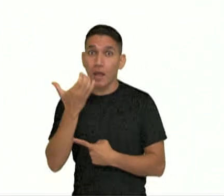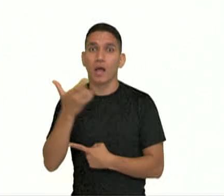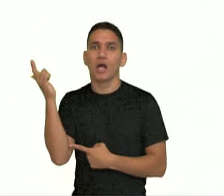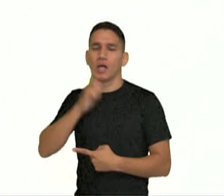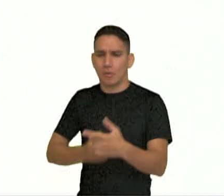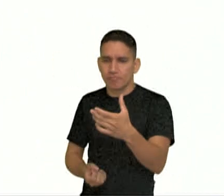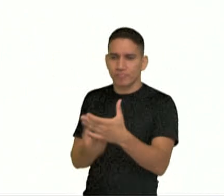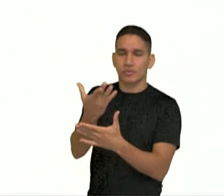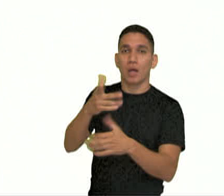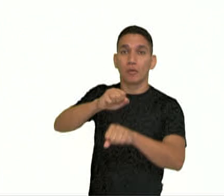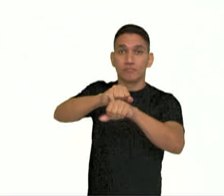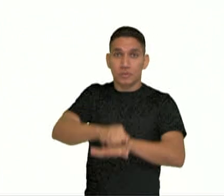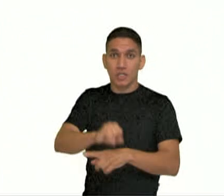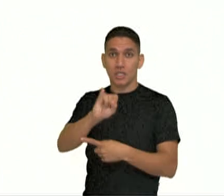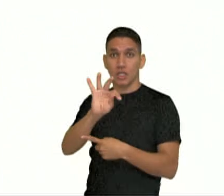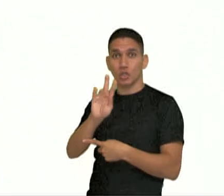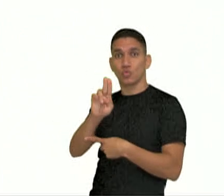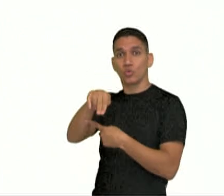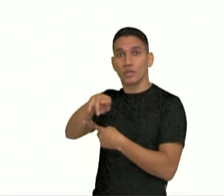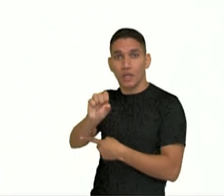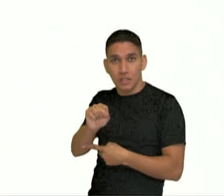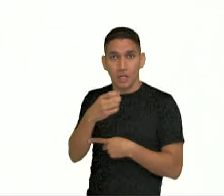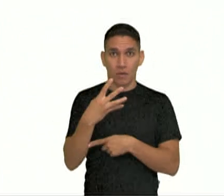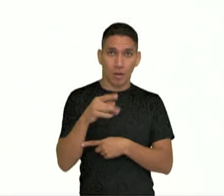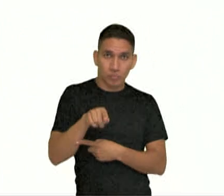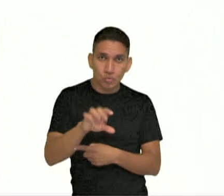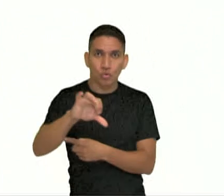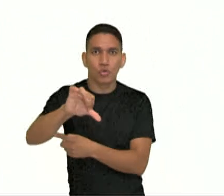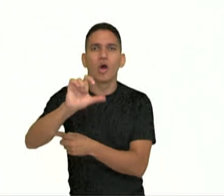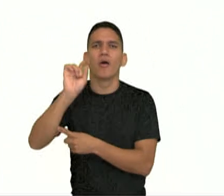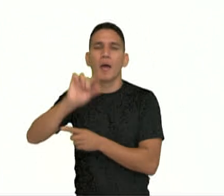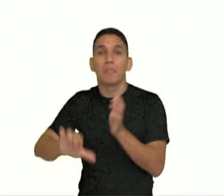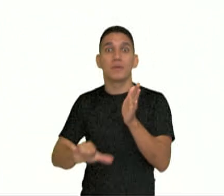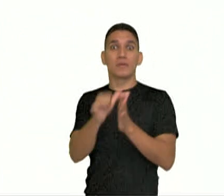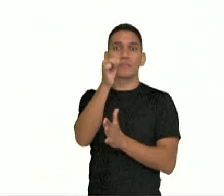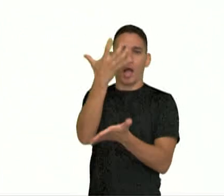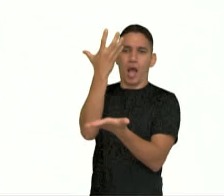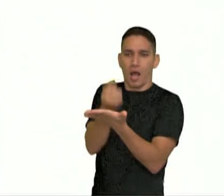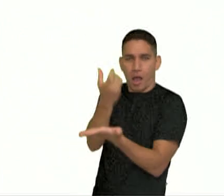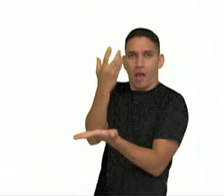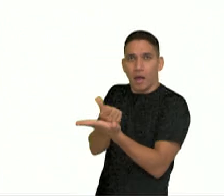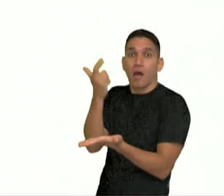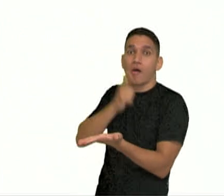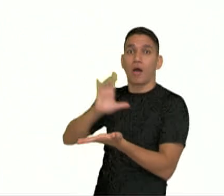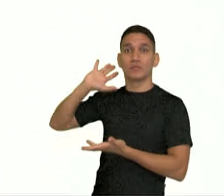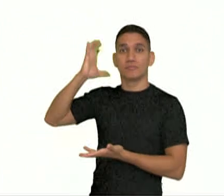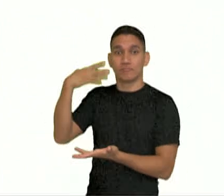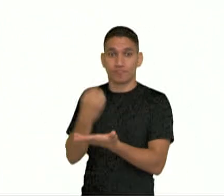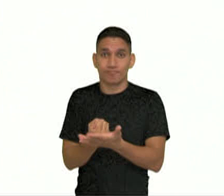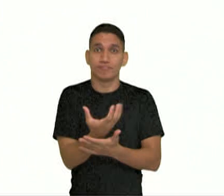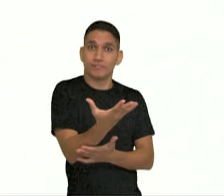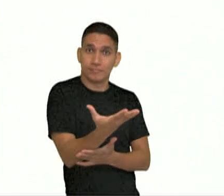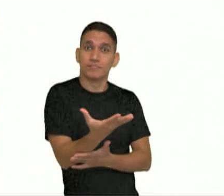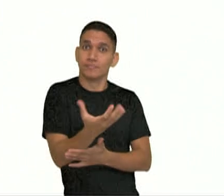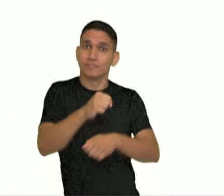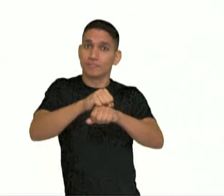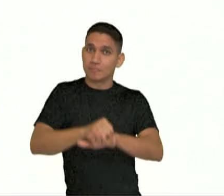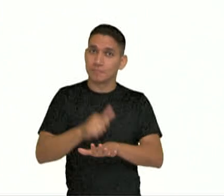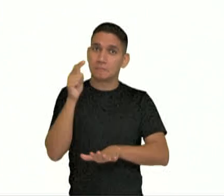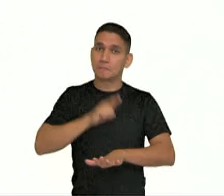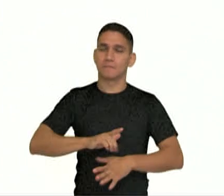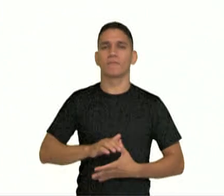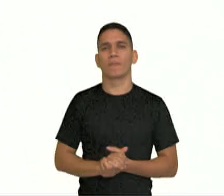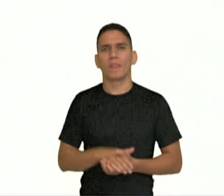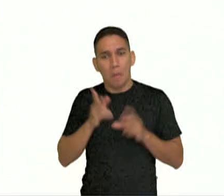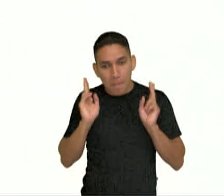iTunes 4.9, a primeira atualização como suporte nativo a podcasts. No mesmo ano,